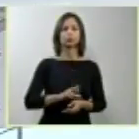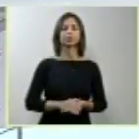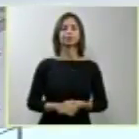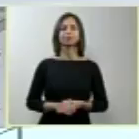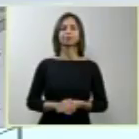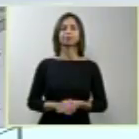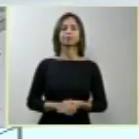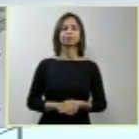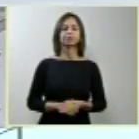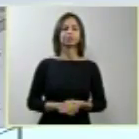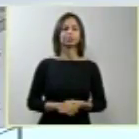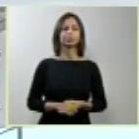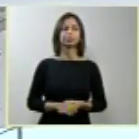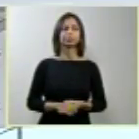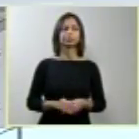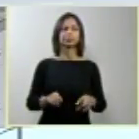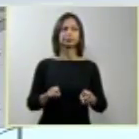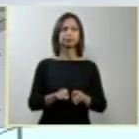deputado Bassuma,